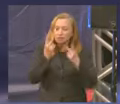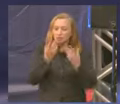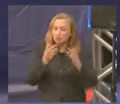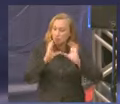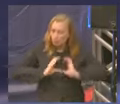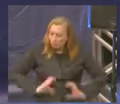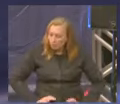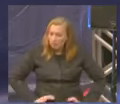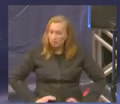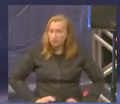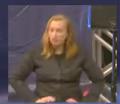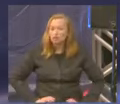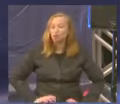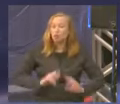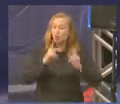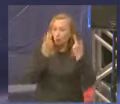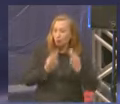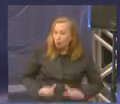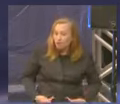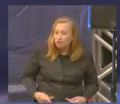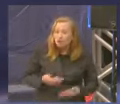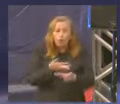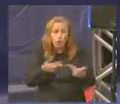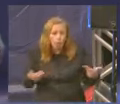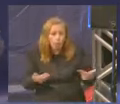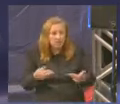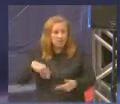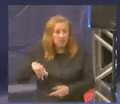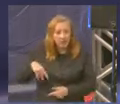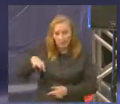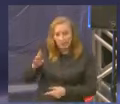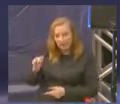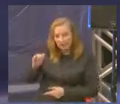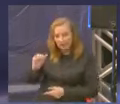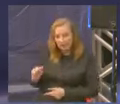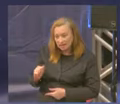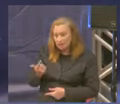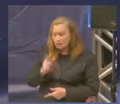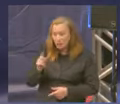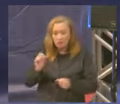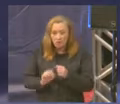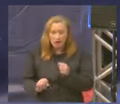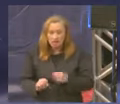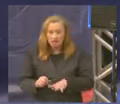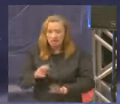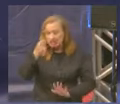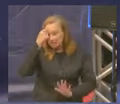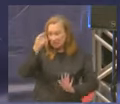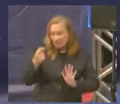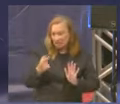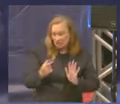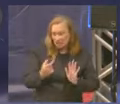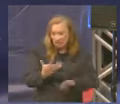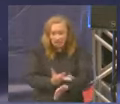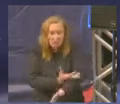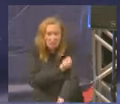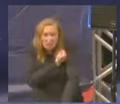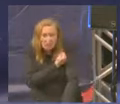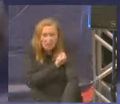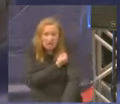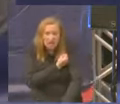comportamentais, habilidades humanas, coisas que a máquina não faz, inteligência emocional,